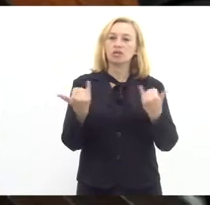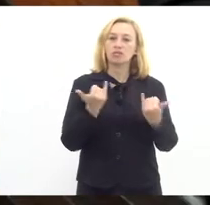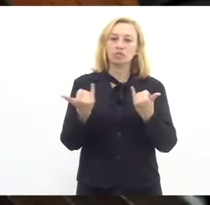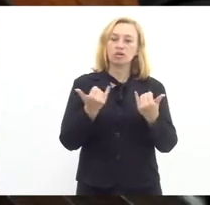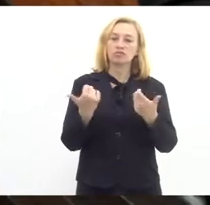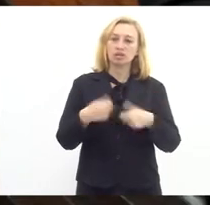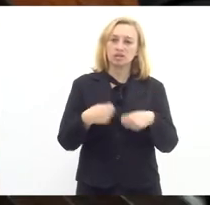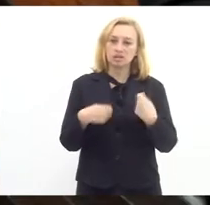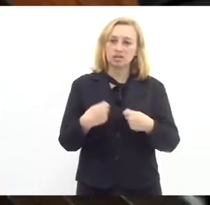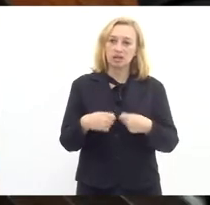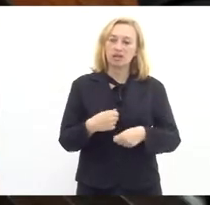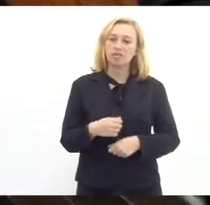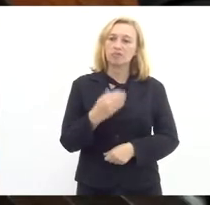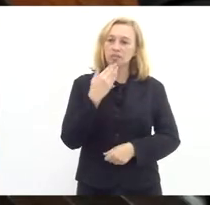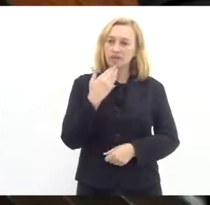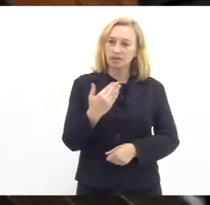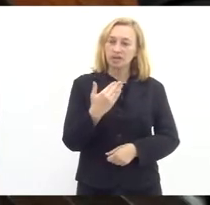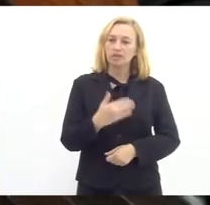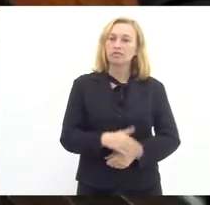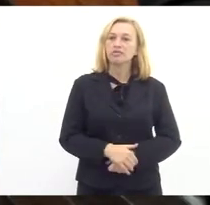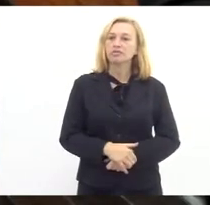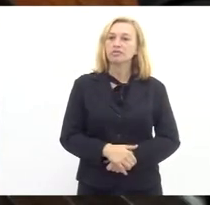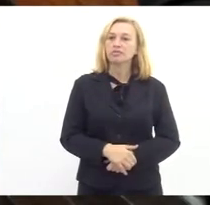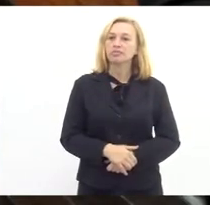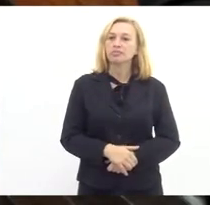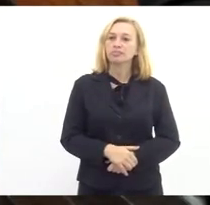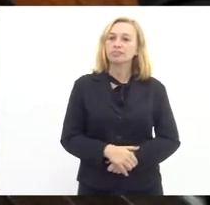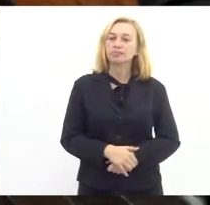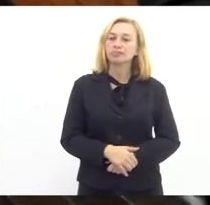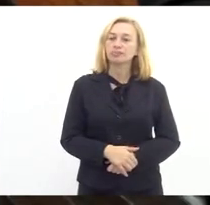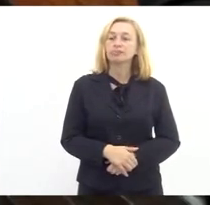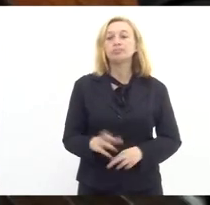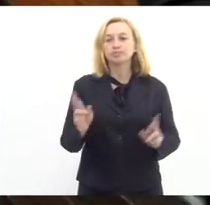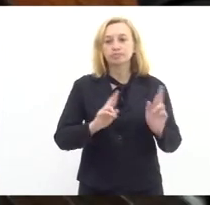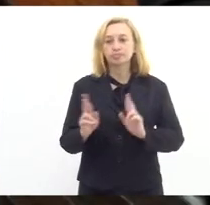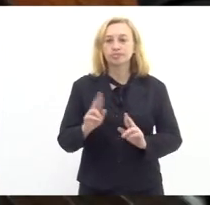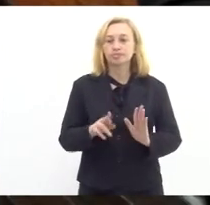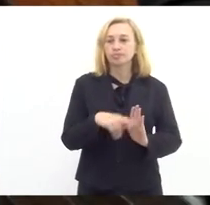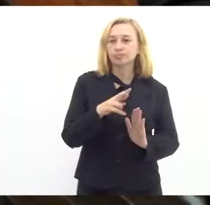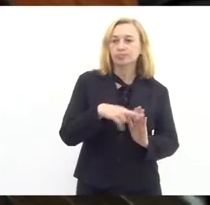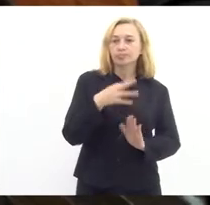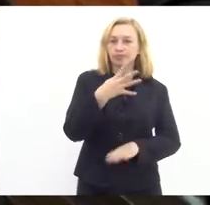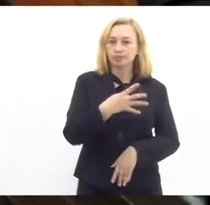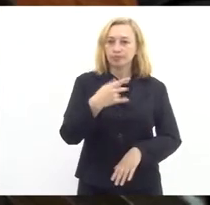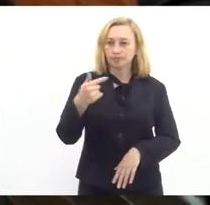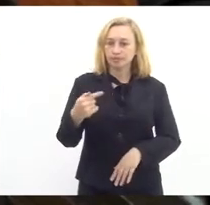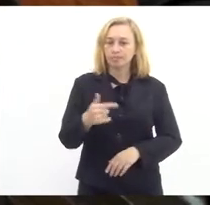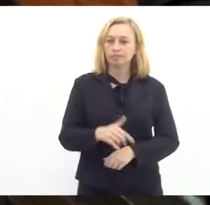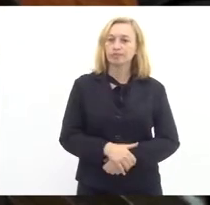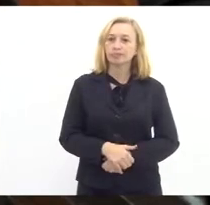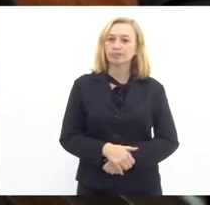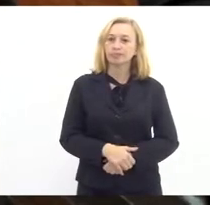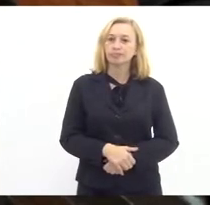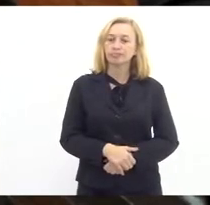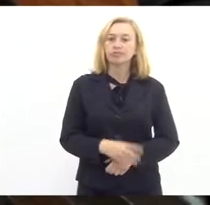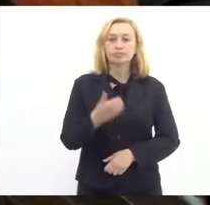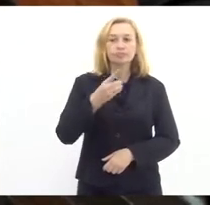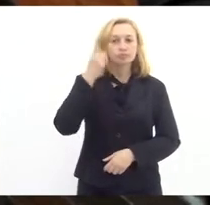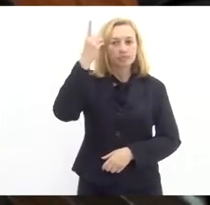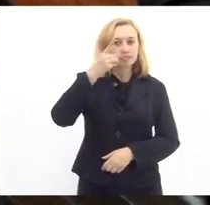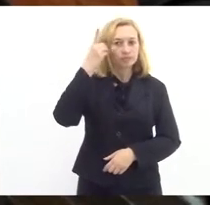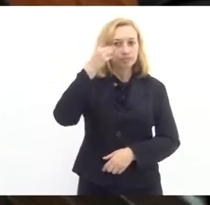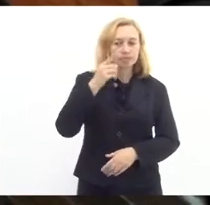seja pedida à nossa agência. Em relação à resolução 47, a deputada